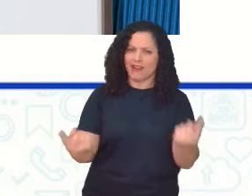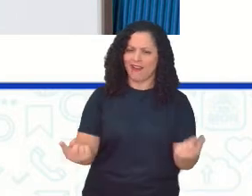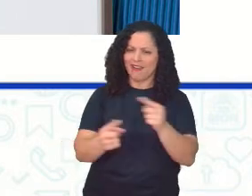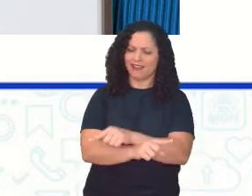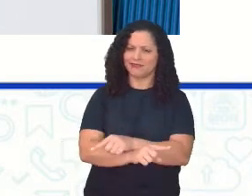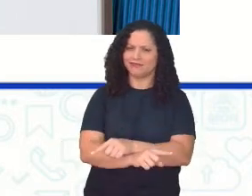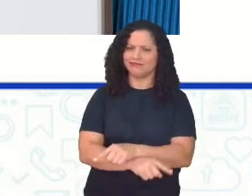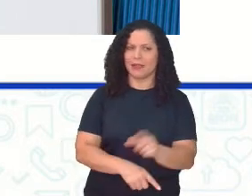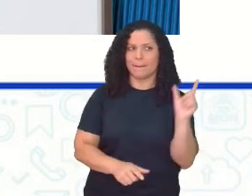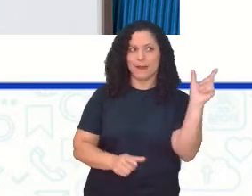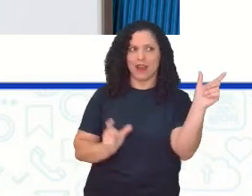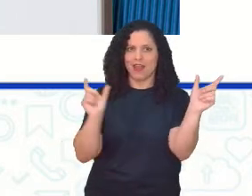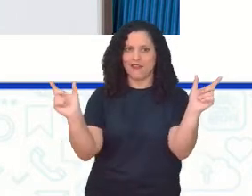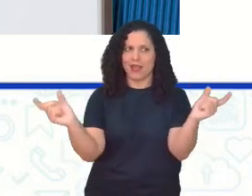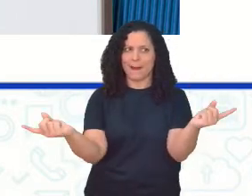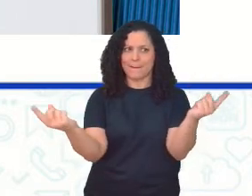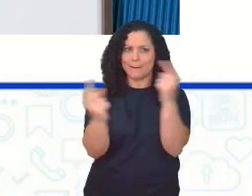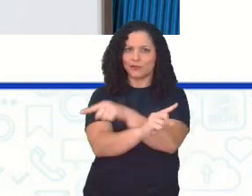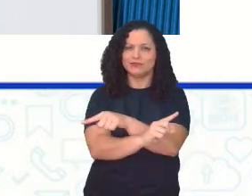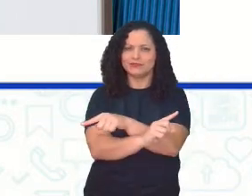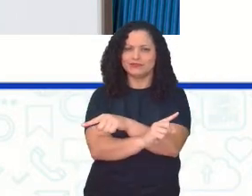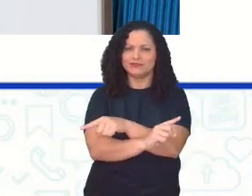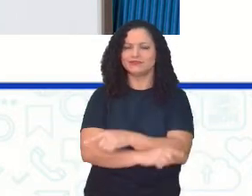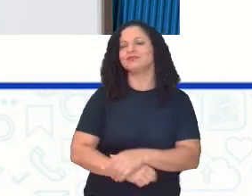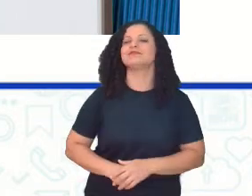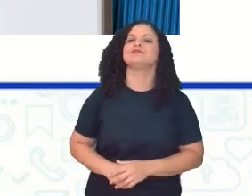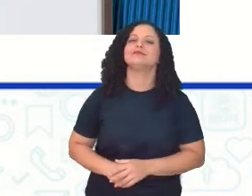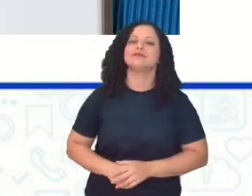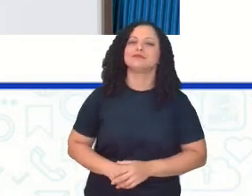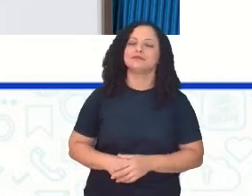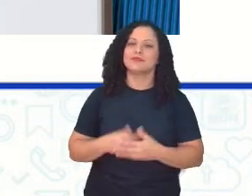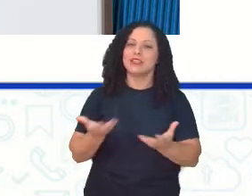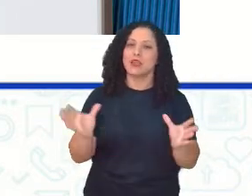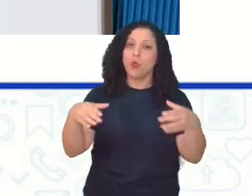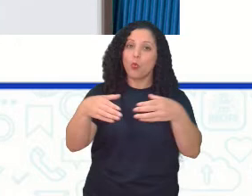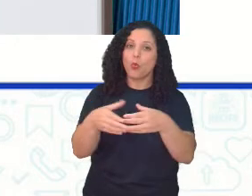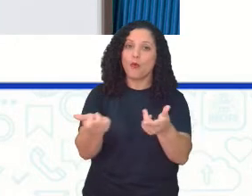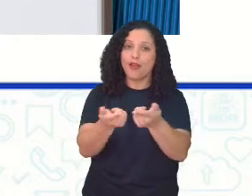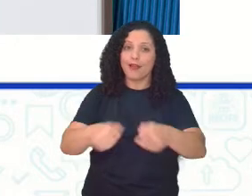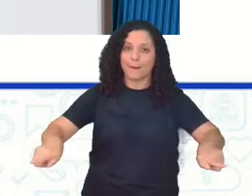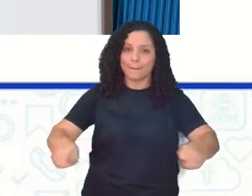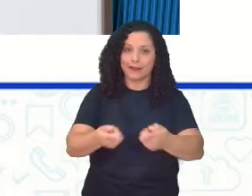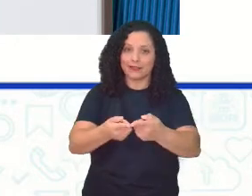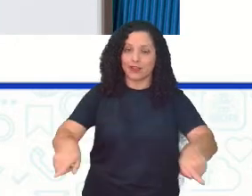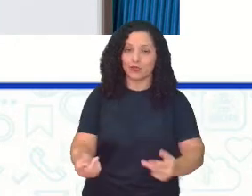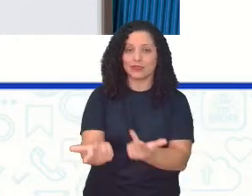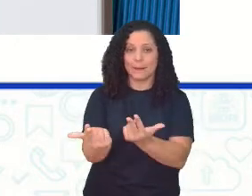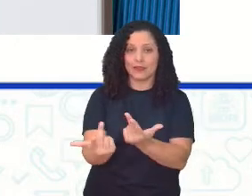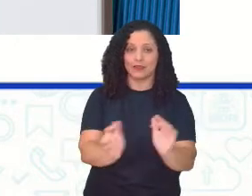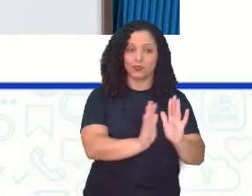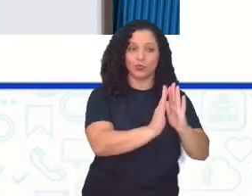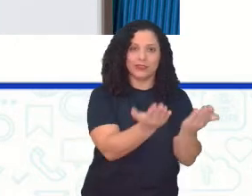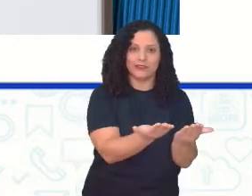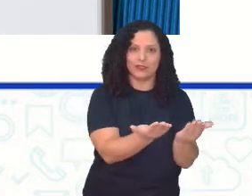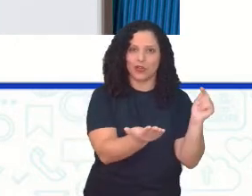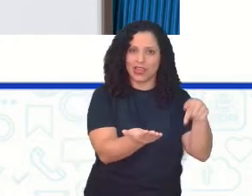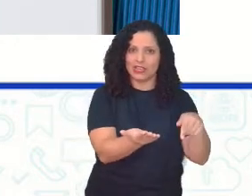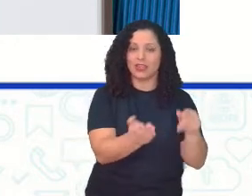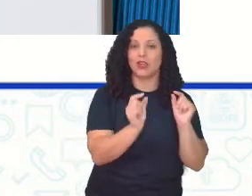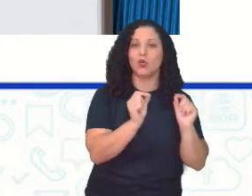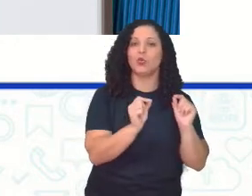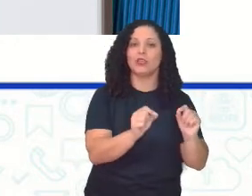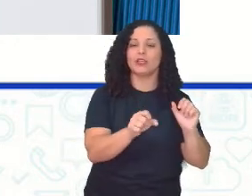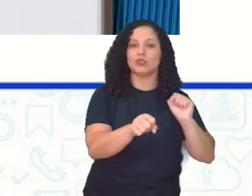se troca de palavra, pode se trocar a classe gramatical, como o exemplo do livro. O livro é